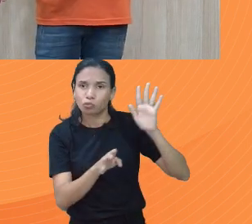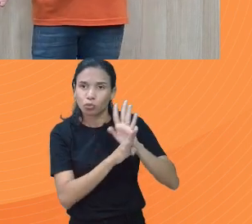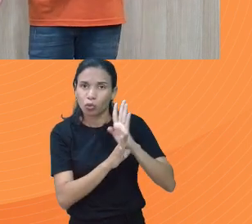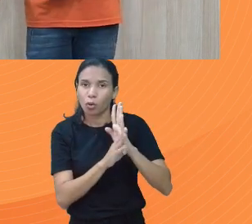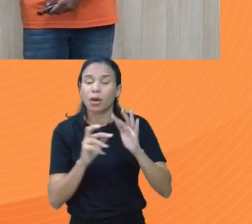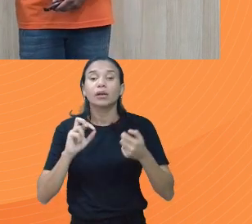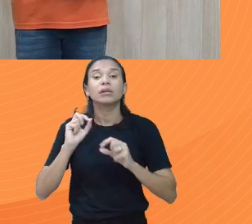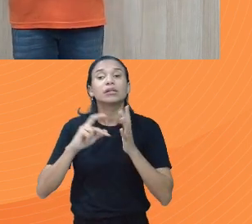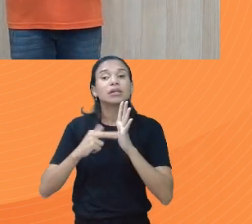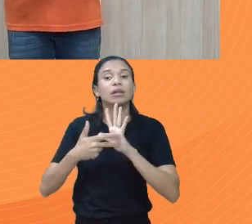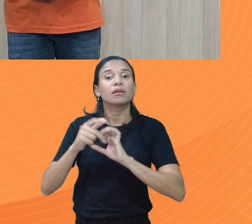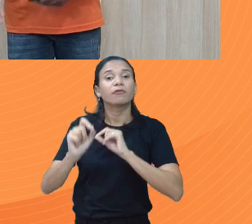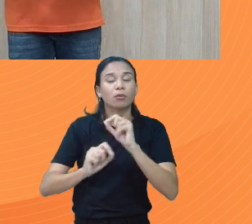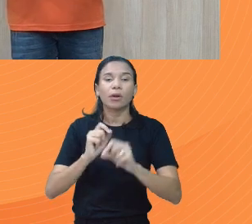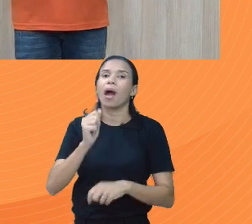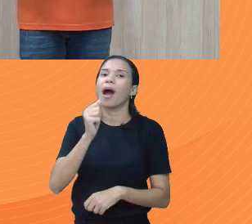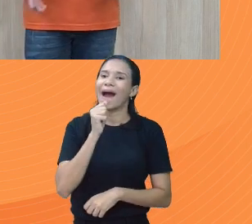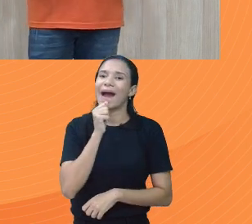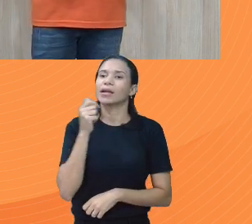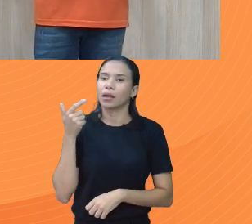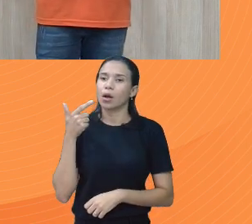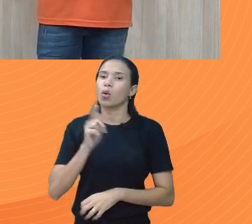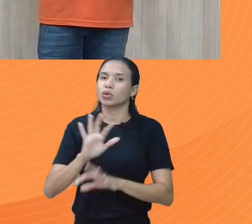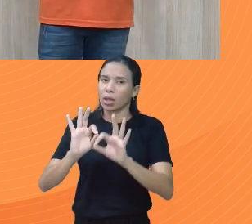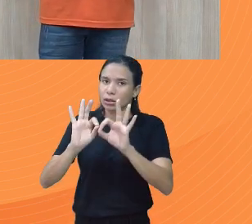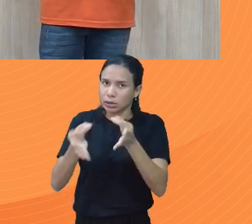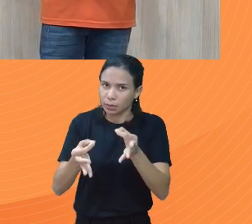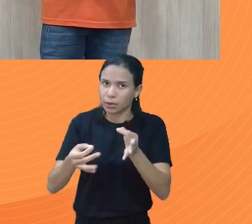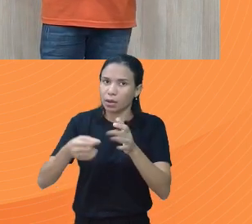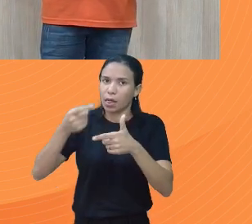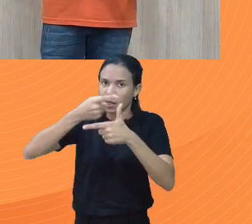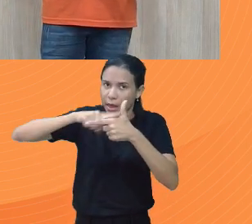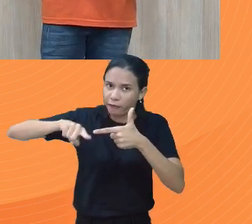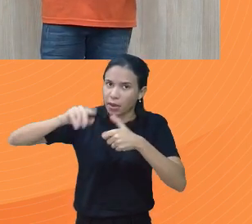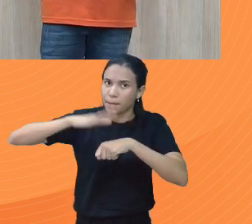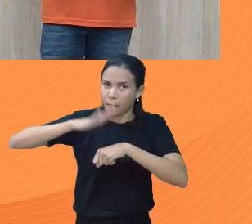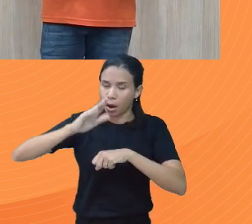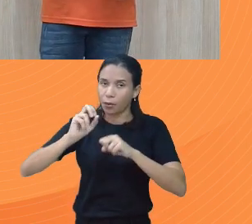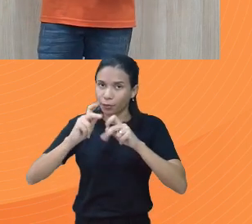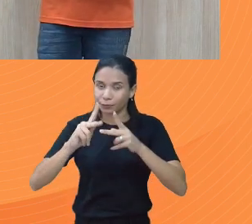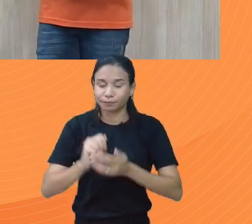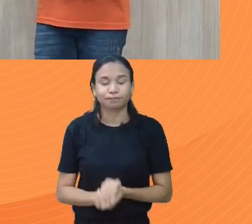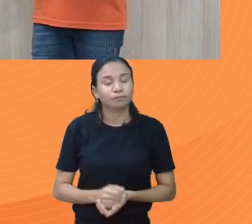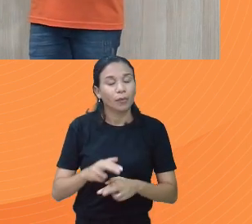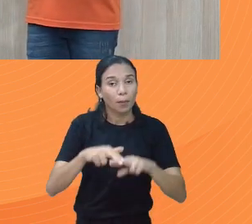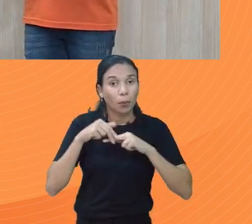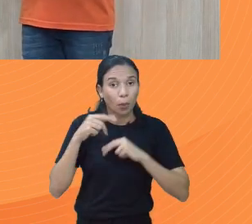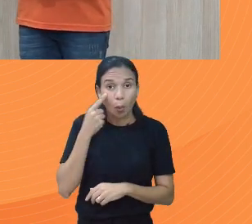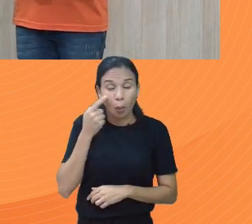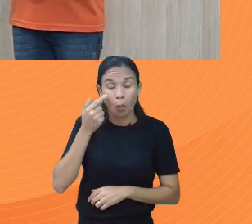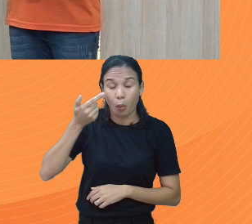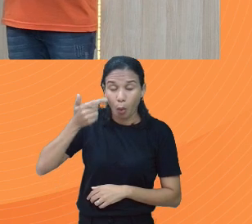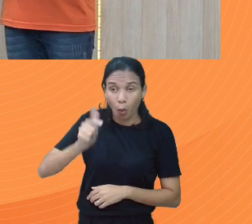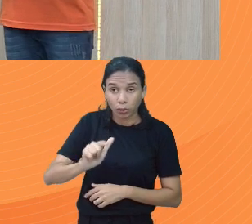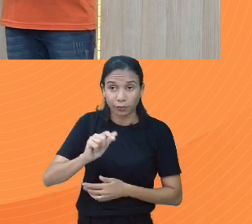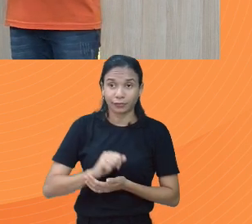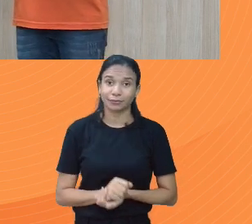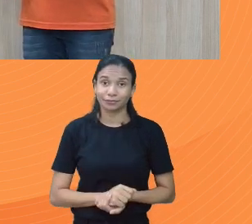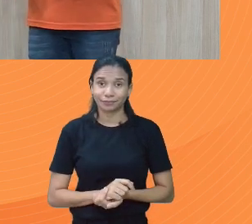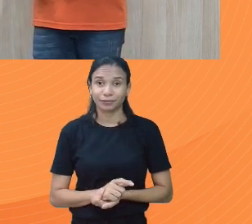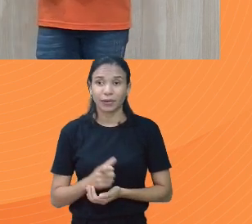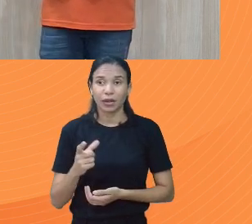que significa que eu ainda posso simplificar mais essa fração. Então, olhando mais uma vez para essa